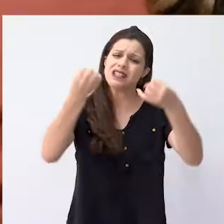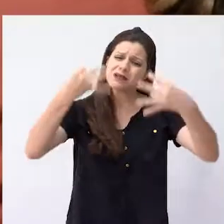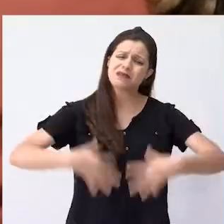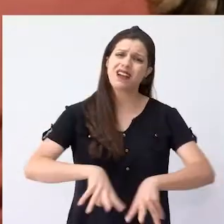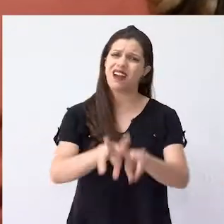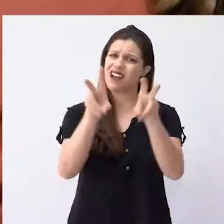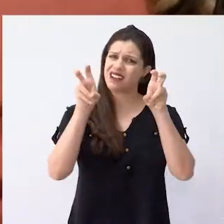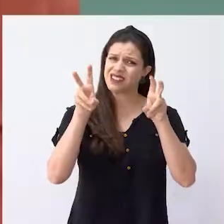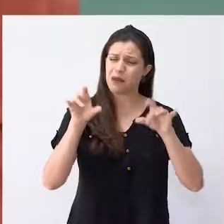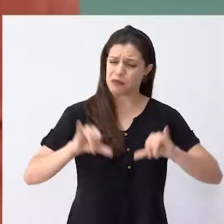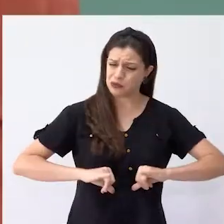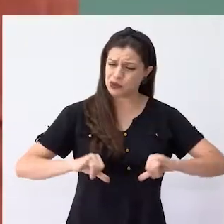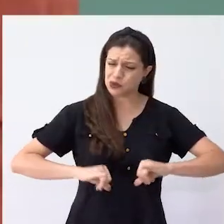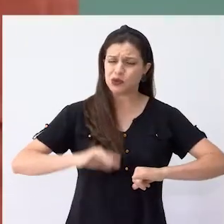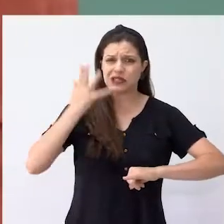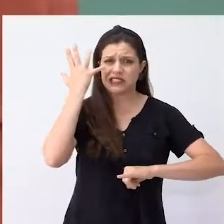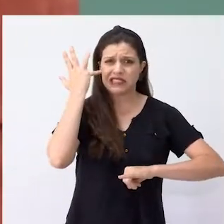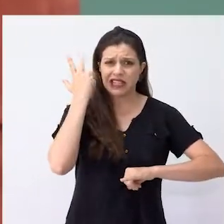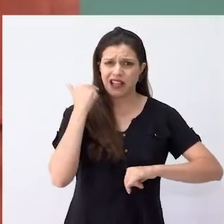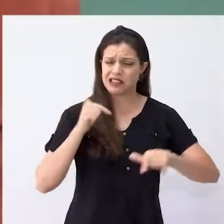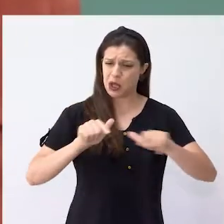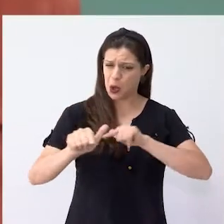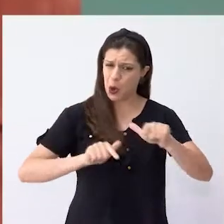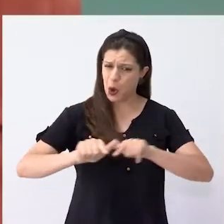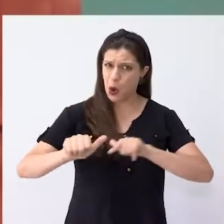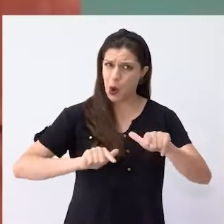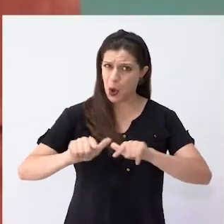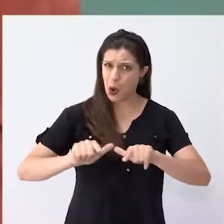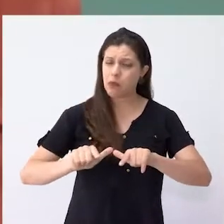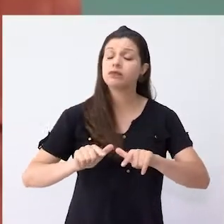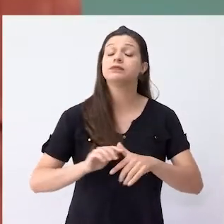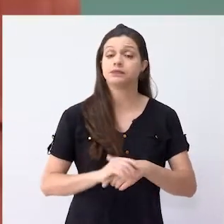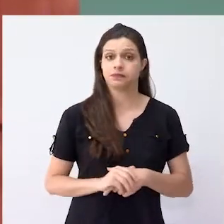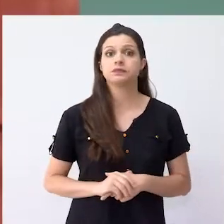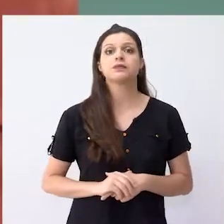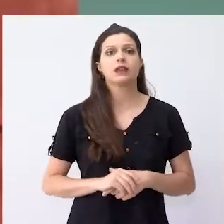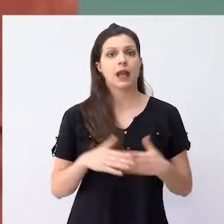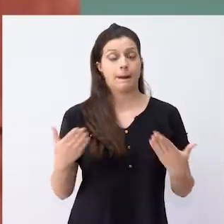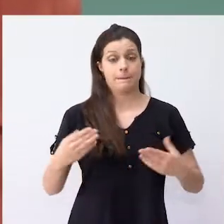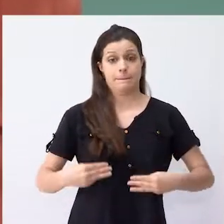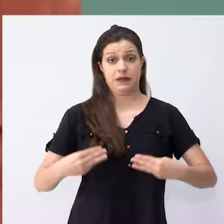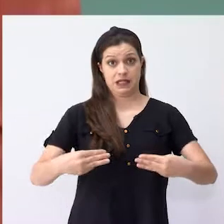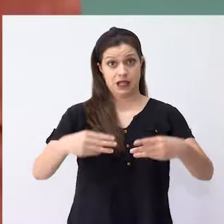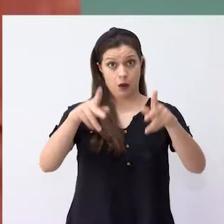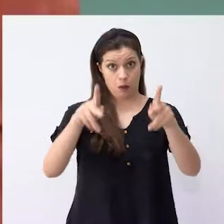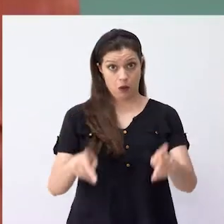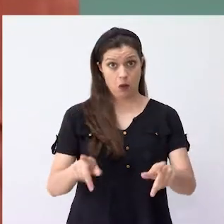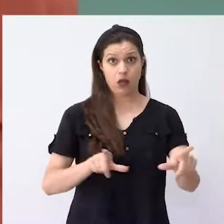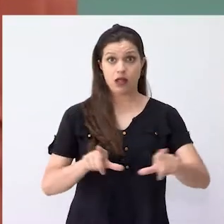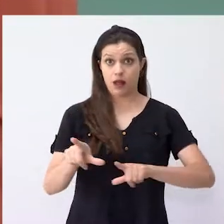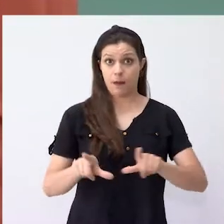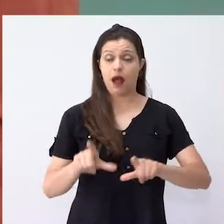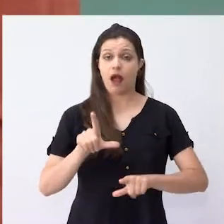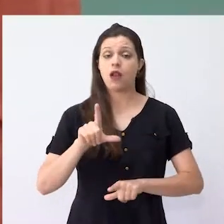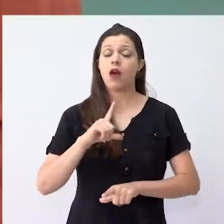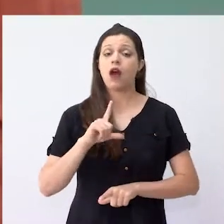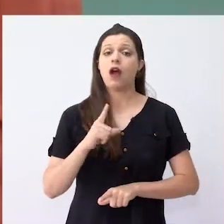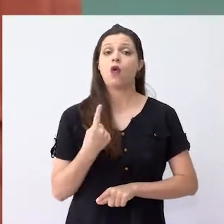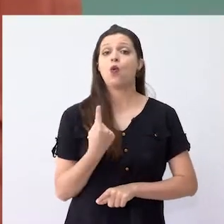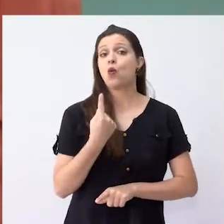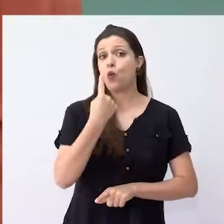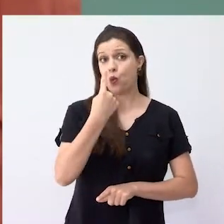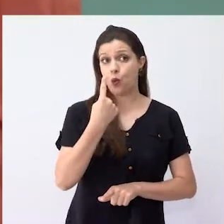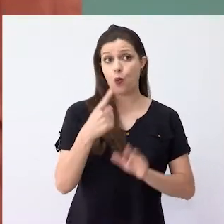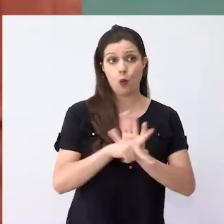do trabalho infantil? O Ministério Público do Trabalho é um dos órgãos do Ministério Público brasileiro. Ele